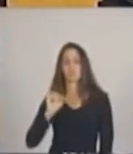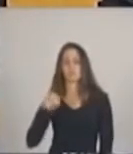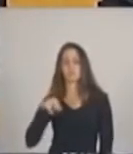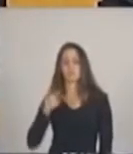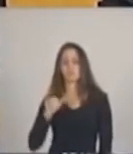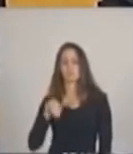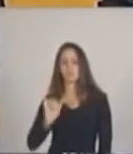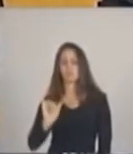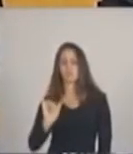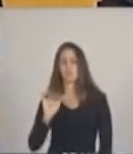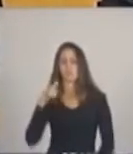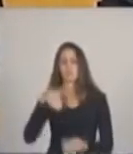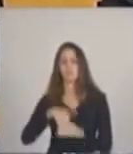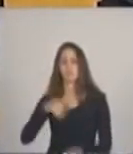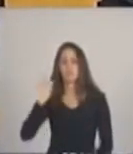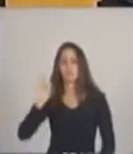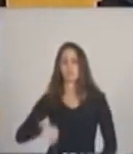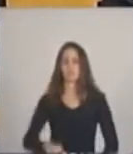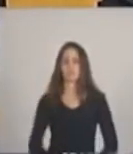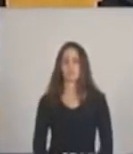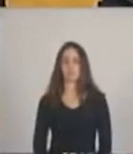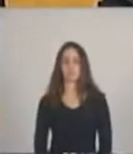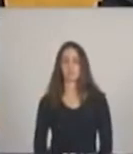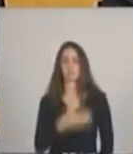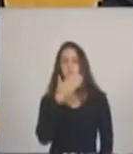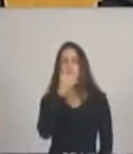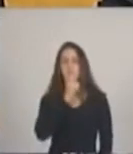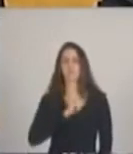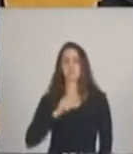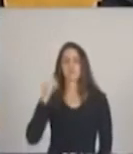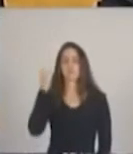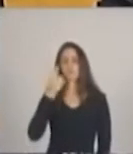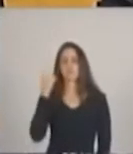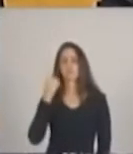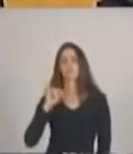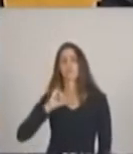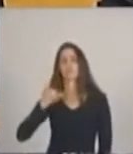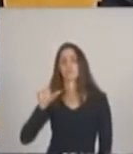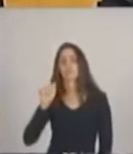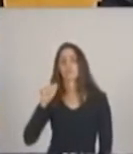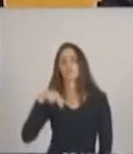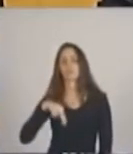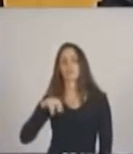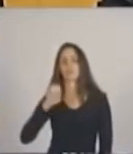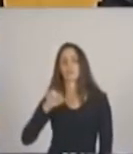Vota sim, deputado Janete. Vota não, deputado Luciano Machado.